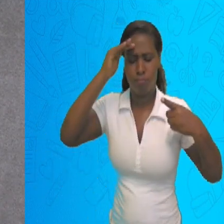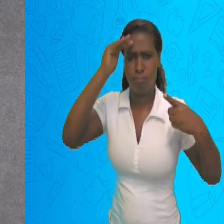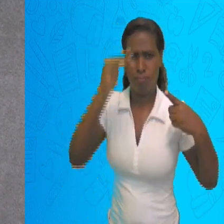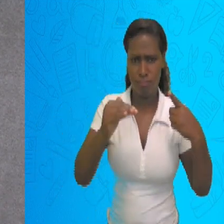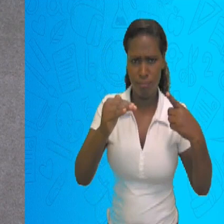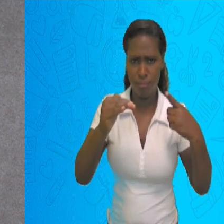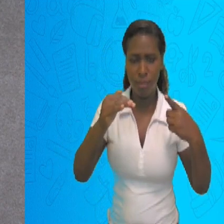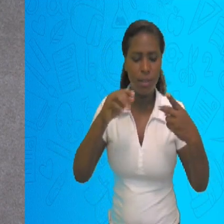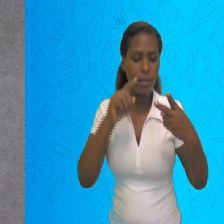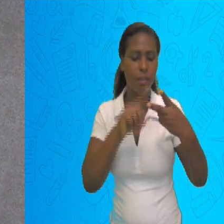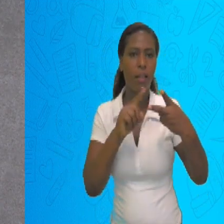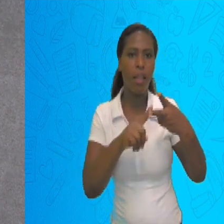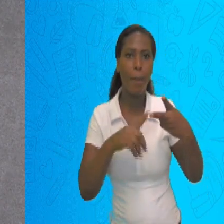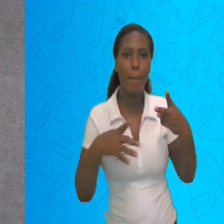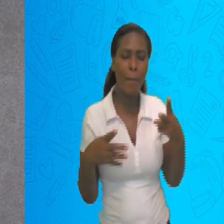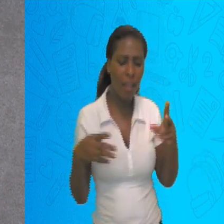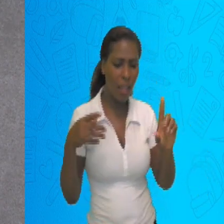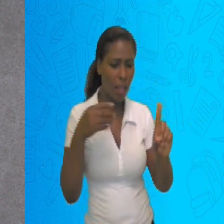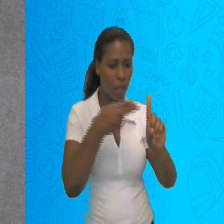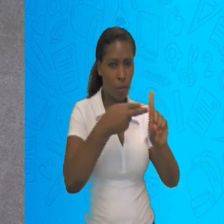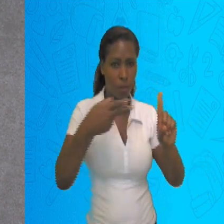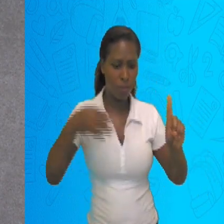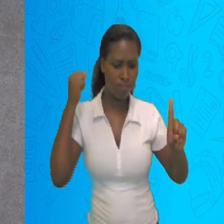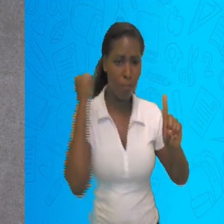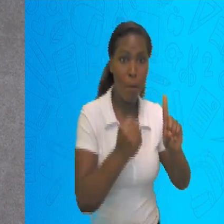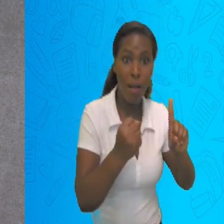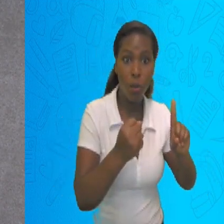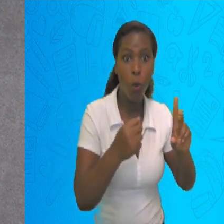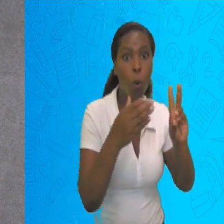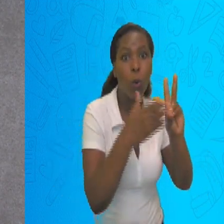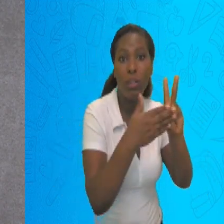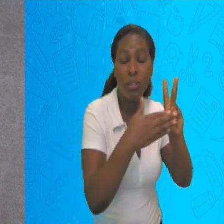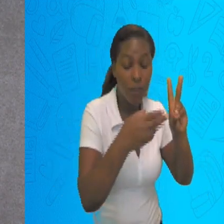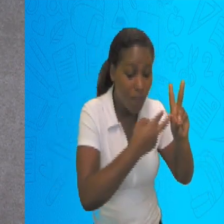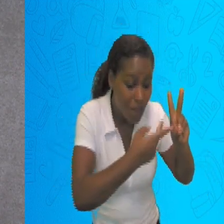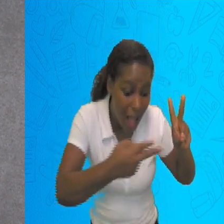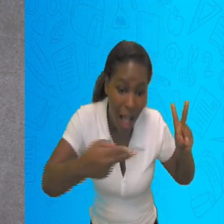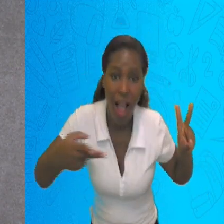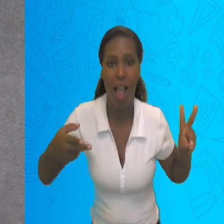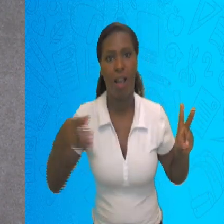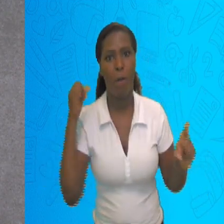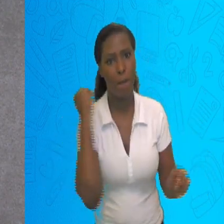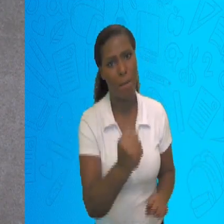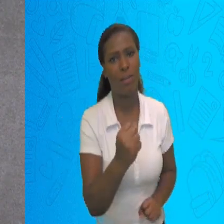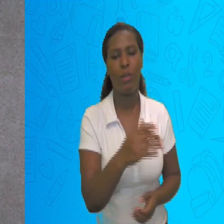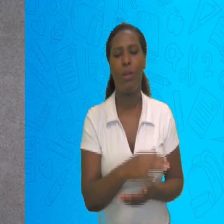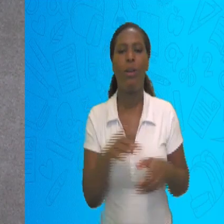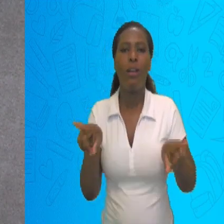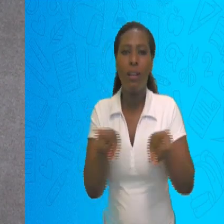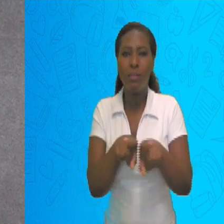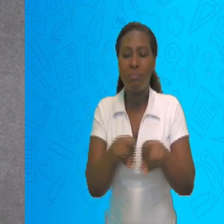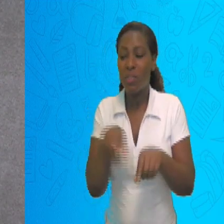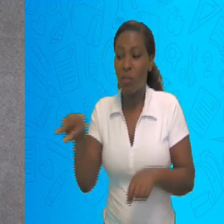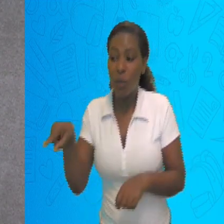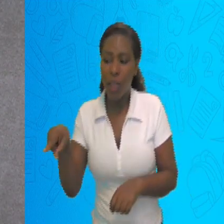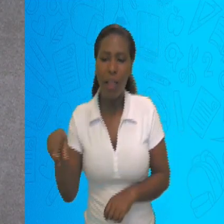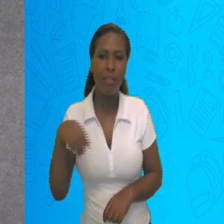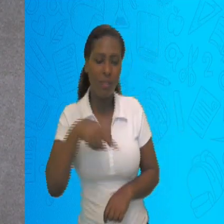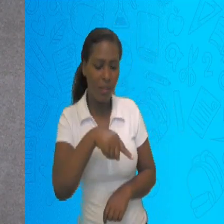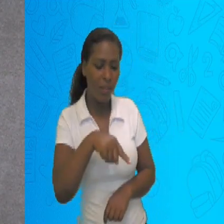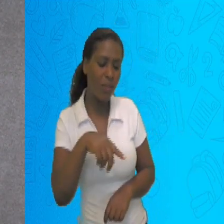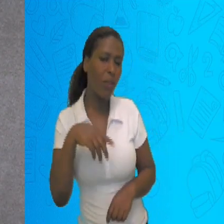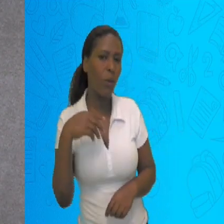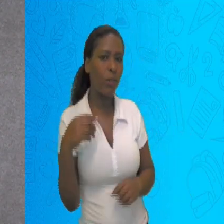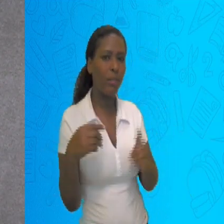que chamaram de índios os povos nativos da região. Englobar toda a diversidade cultural indígena neste